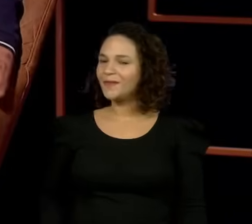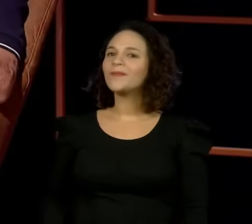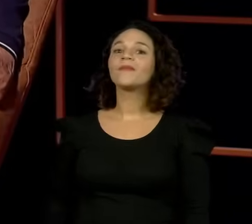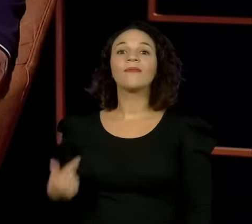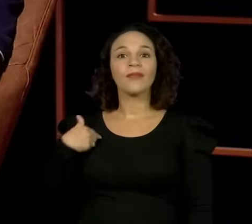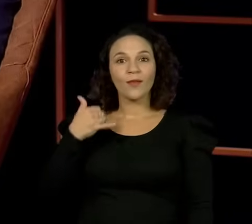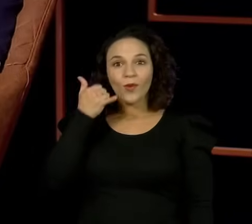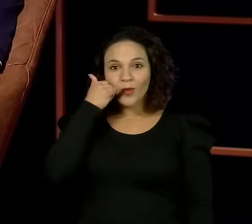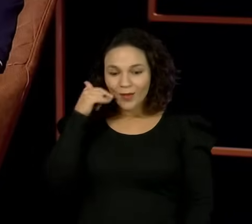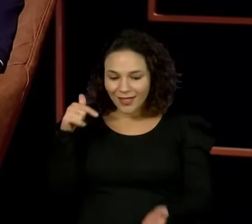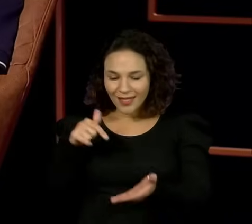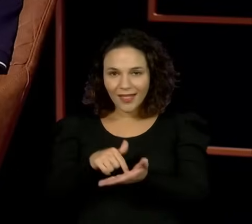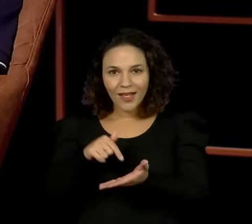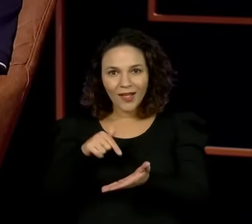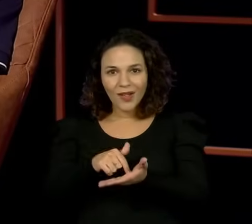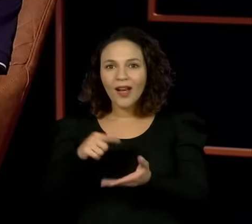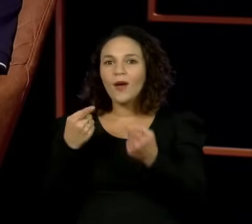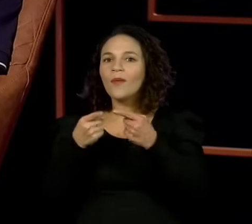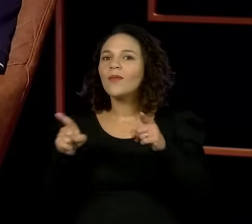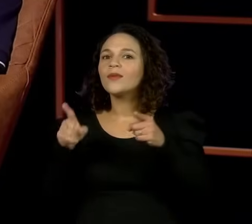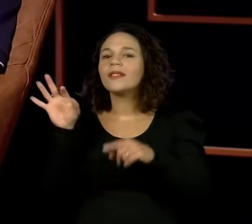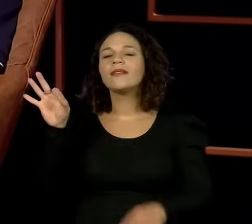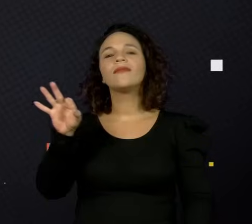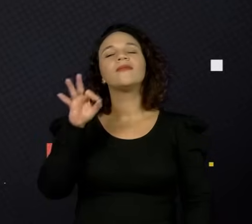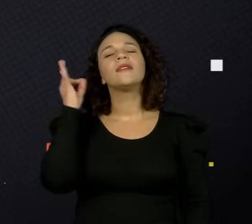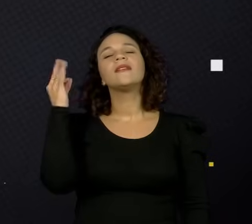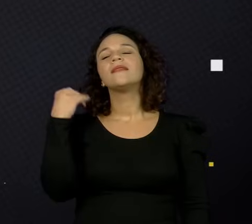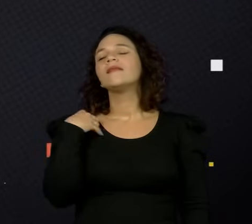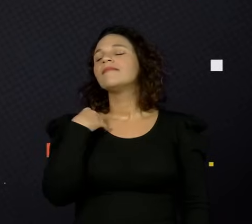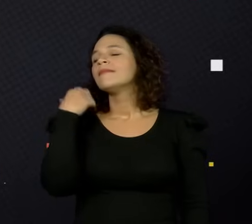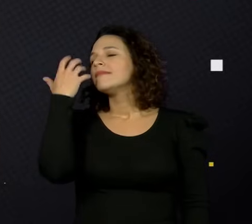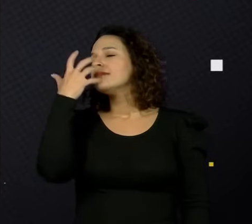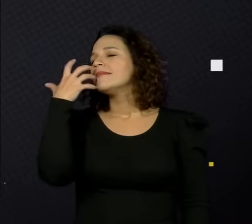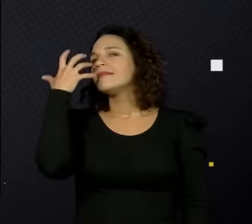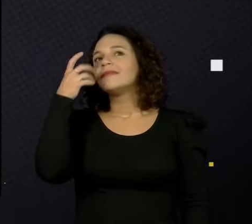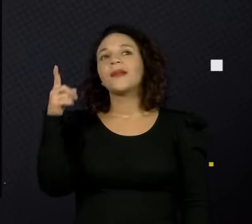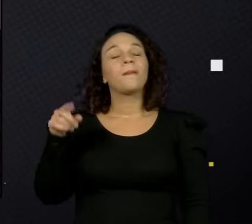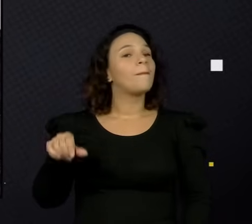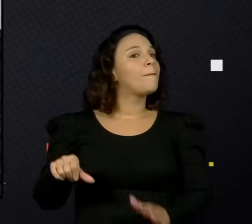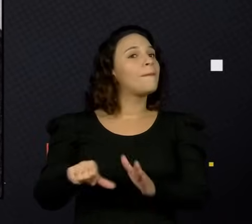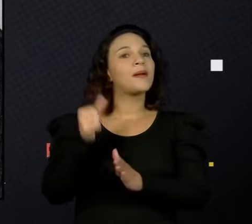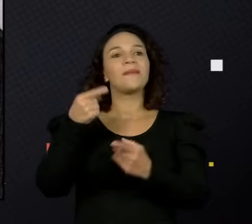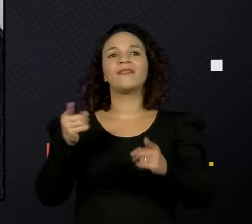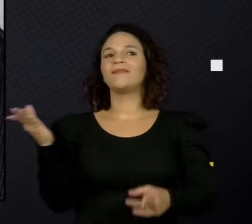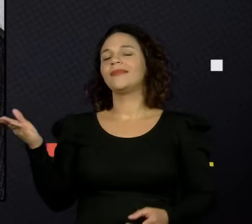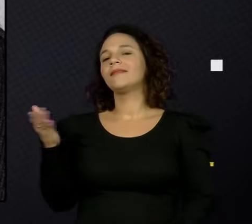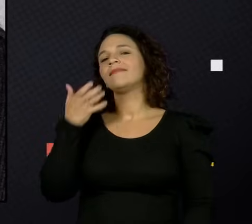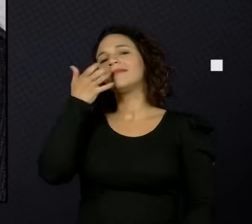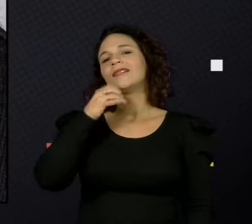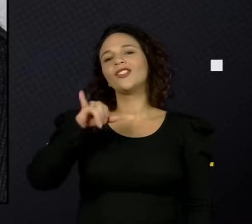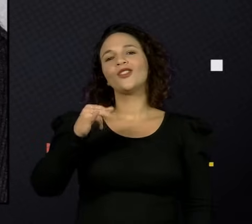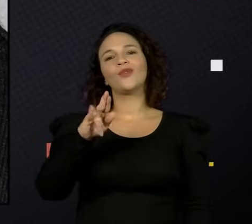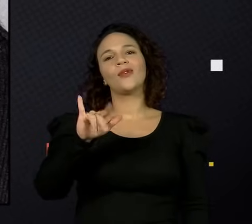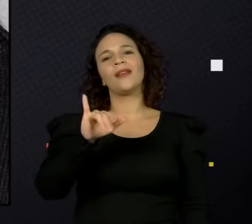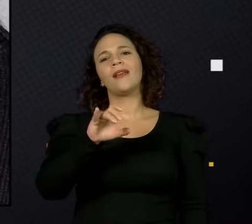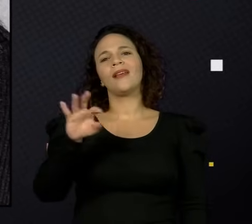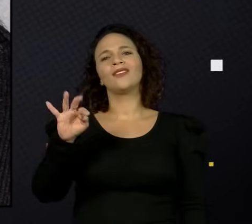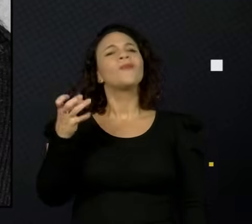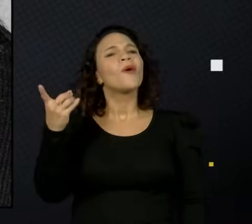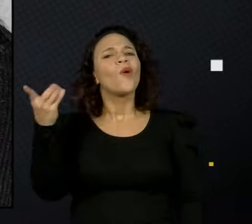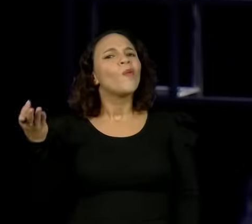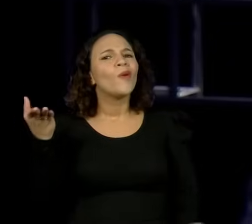meu celular as músicas francesas e esta é a primeira, Juliette Gréco. Como é que você foi parar lá?